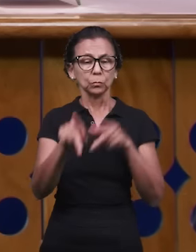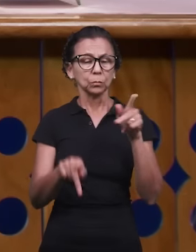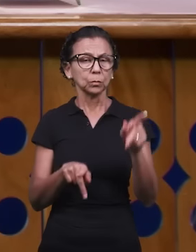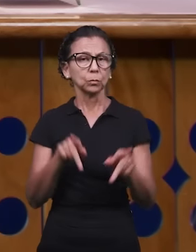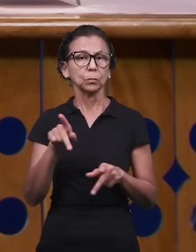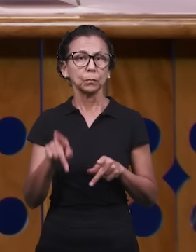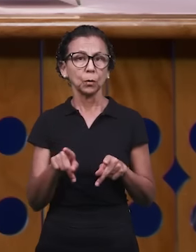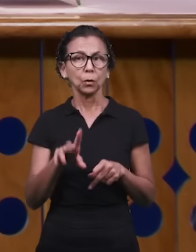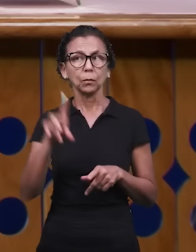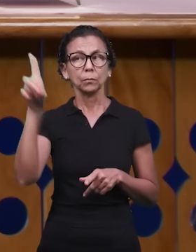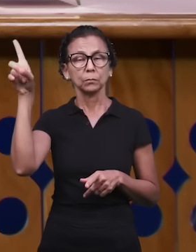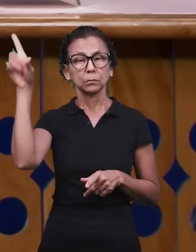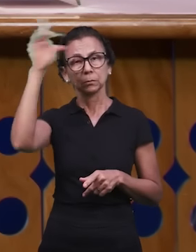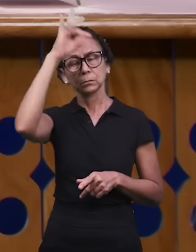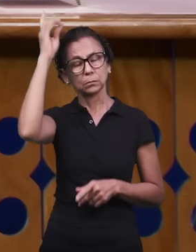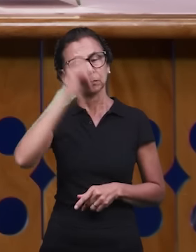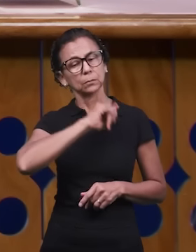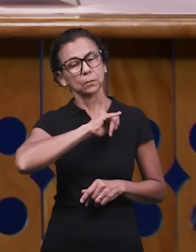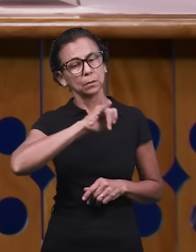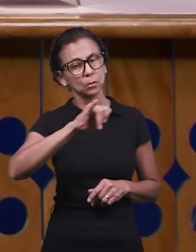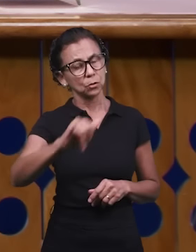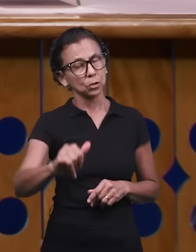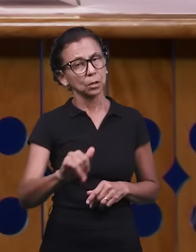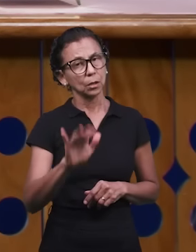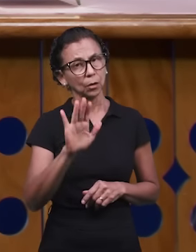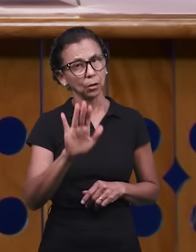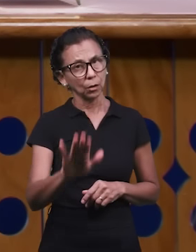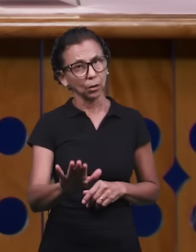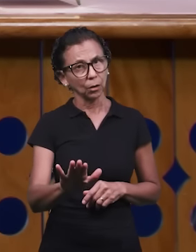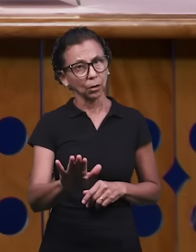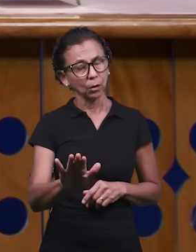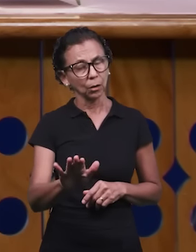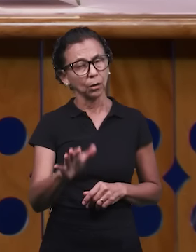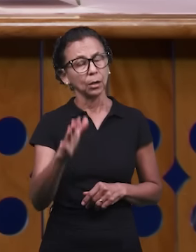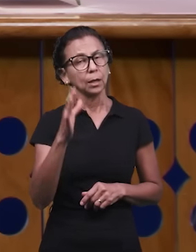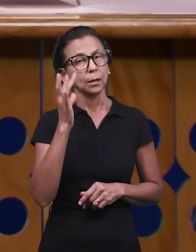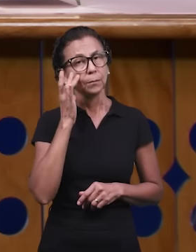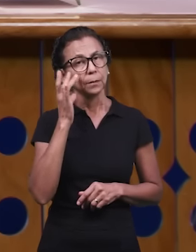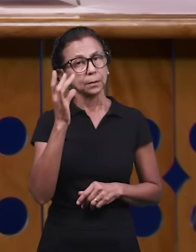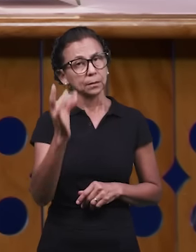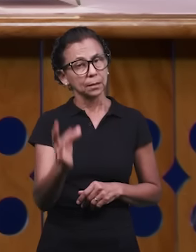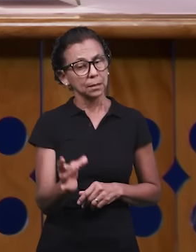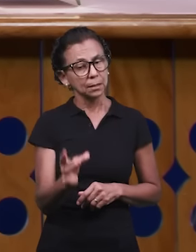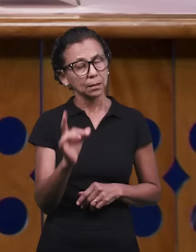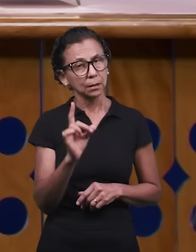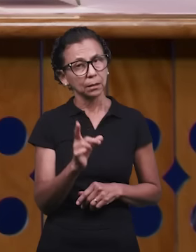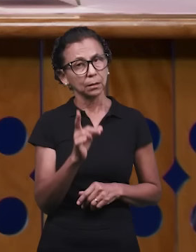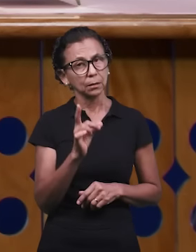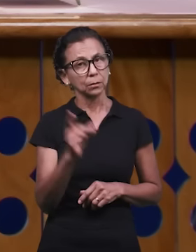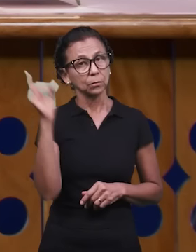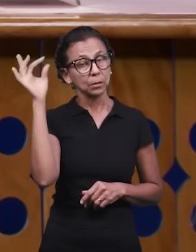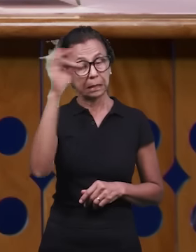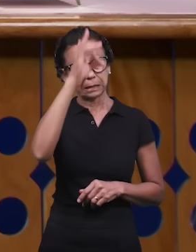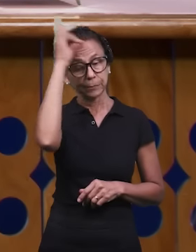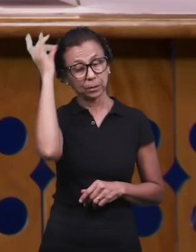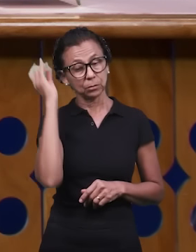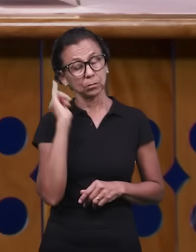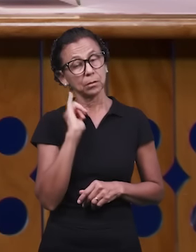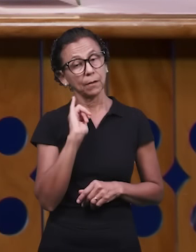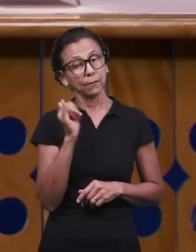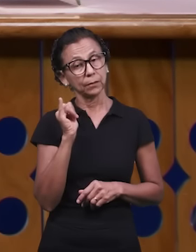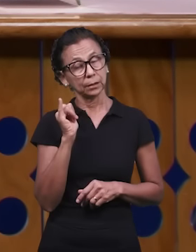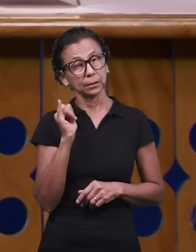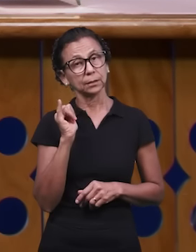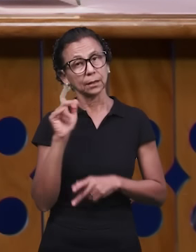falando. Quem tem ouvidos para ouvir, ouça o que o Espírito diz às